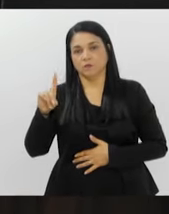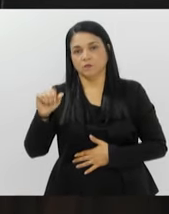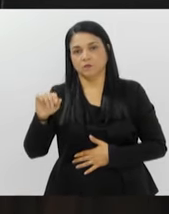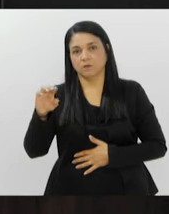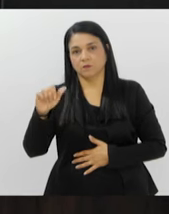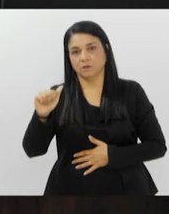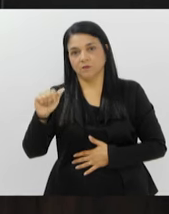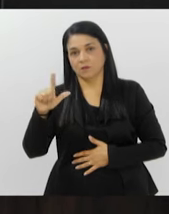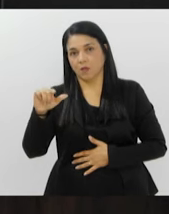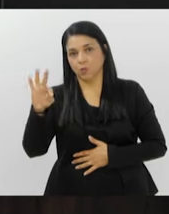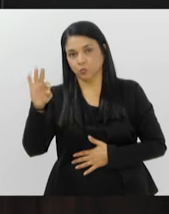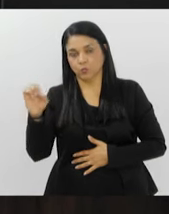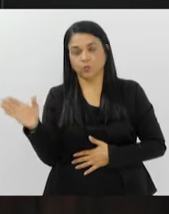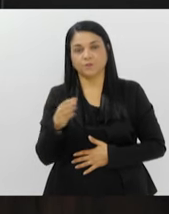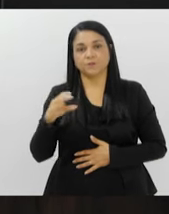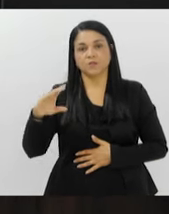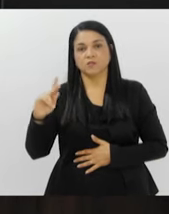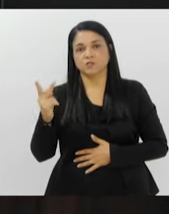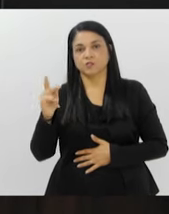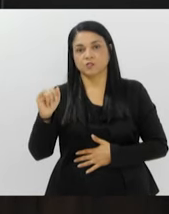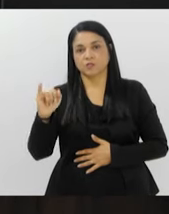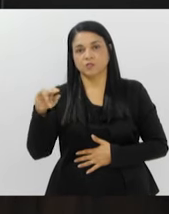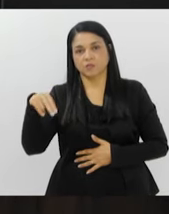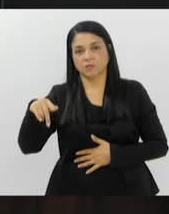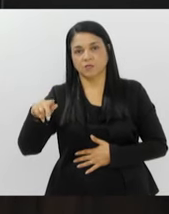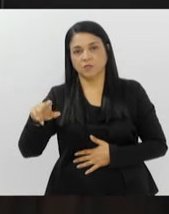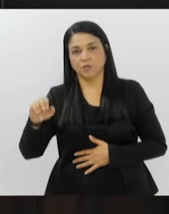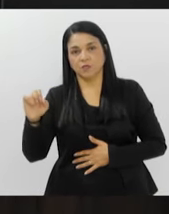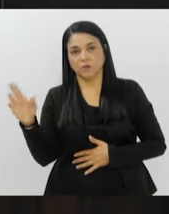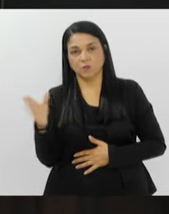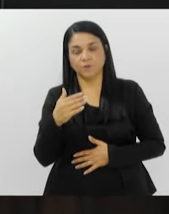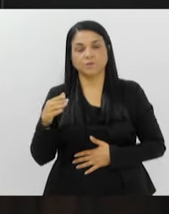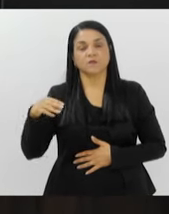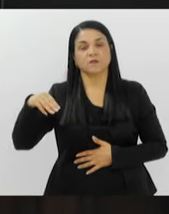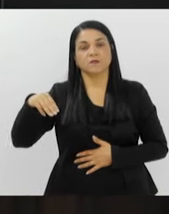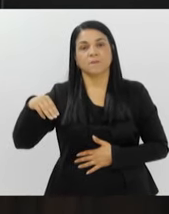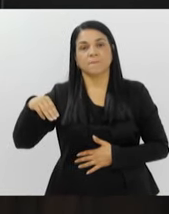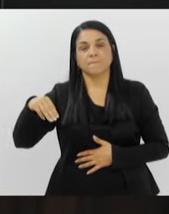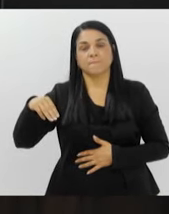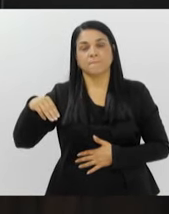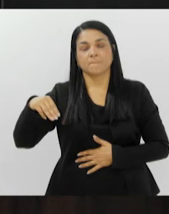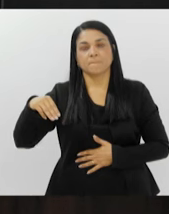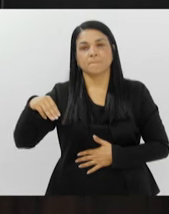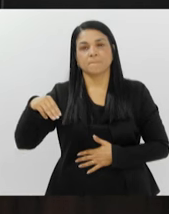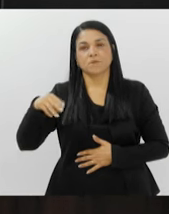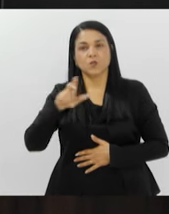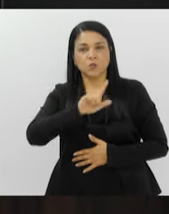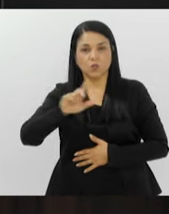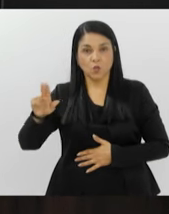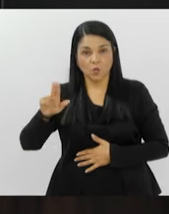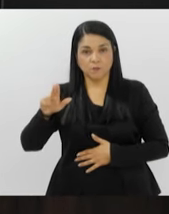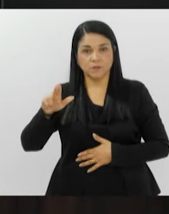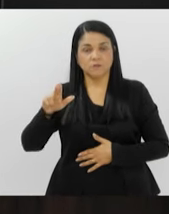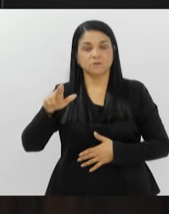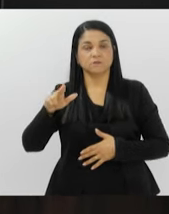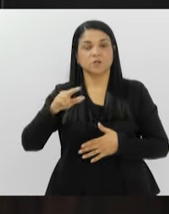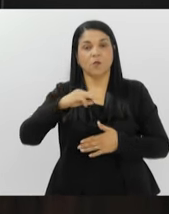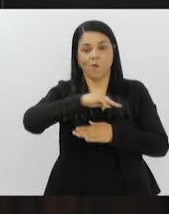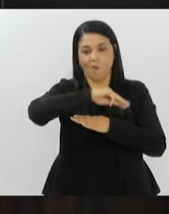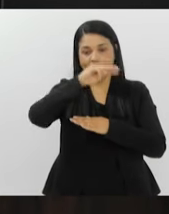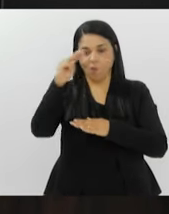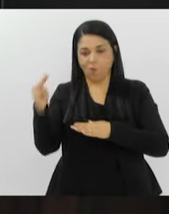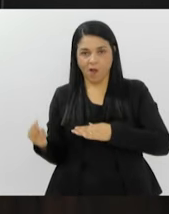da manga canela coel que D nome de Alfredo a arco